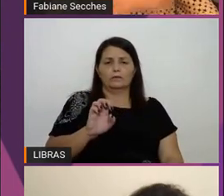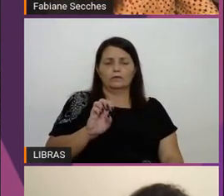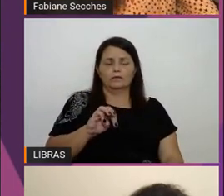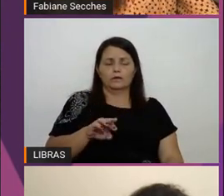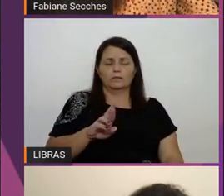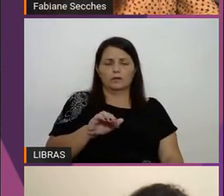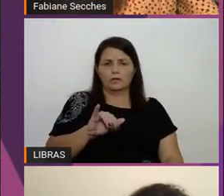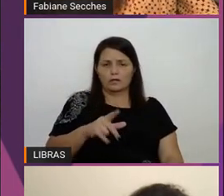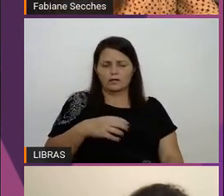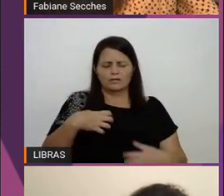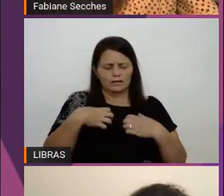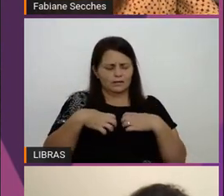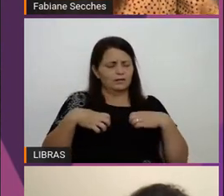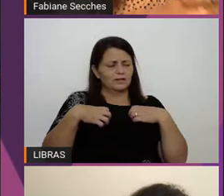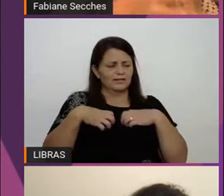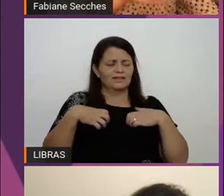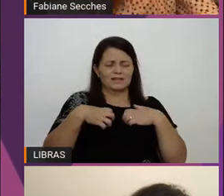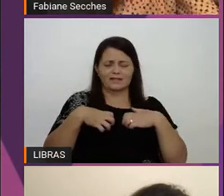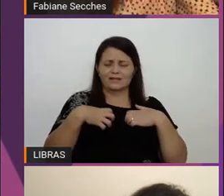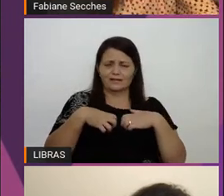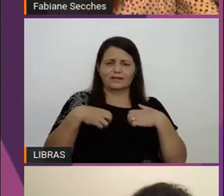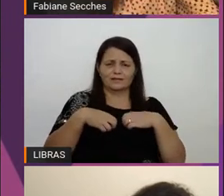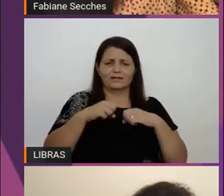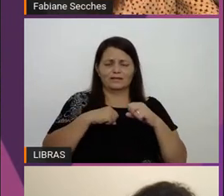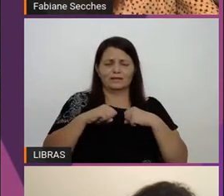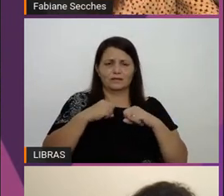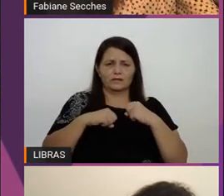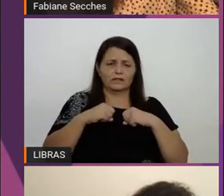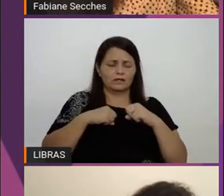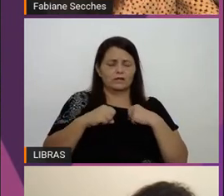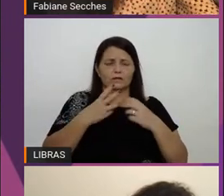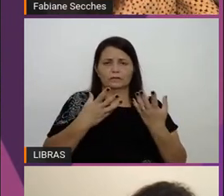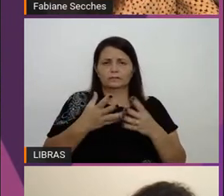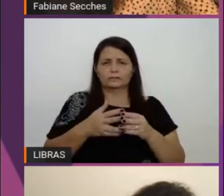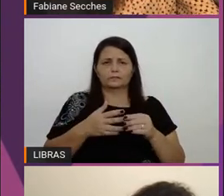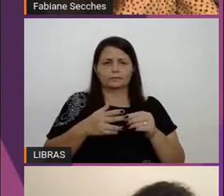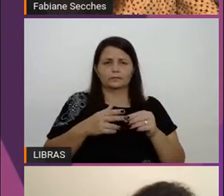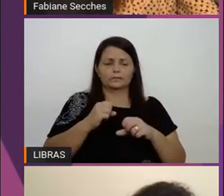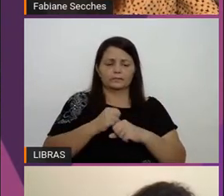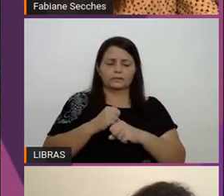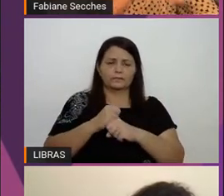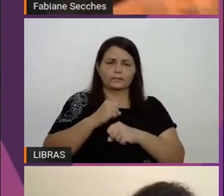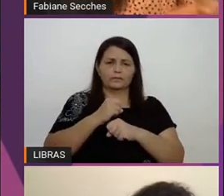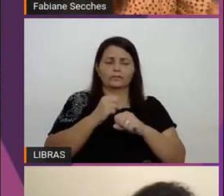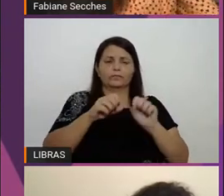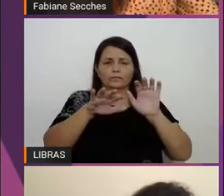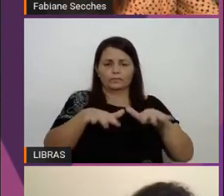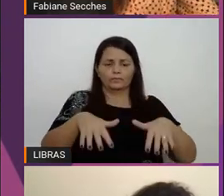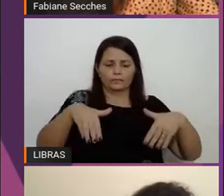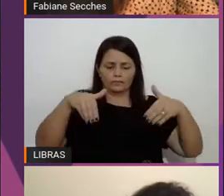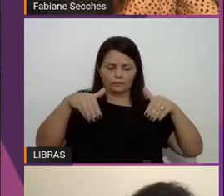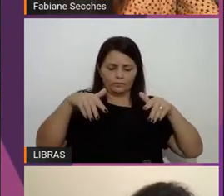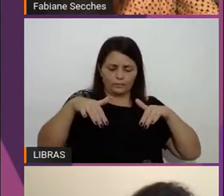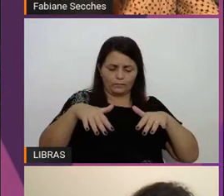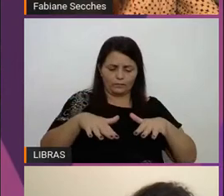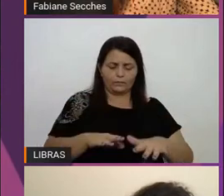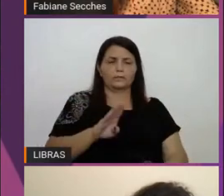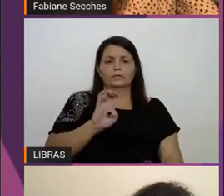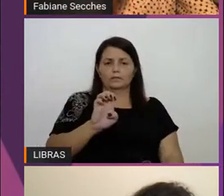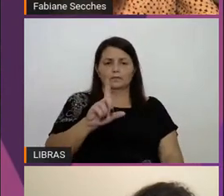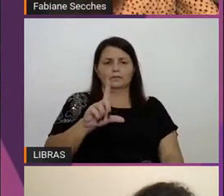nem tentação muito grande com a questão da construção da usina de Belo Monte